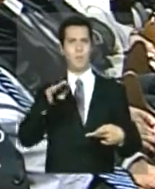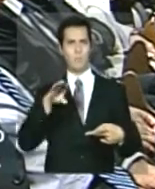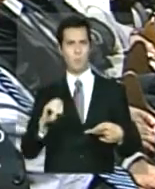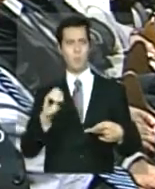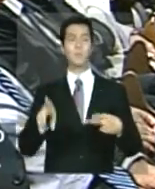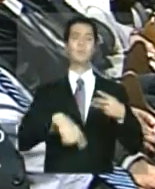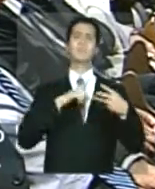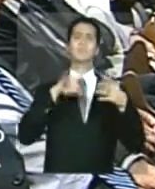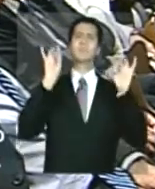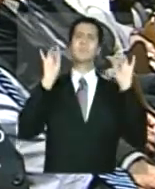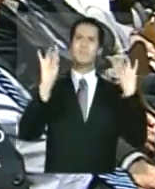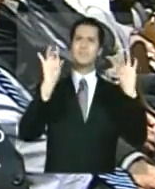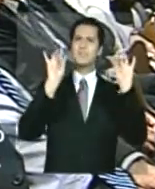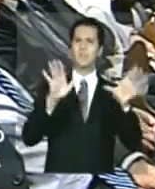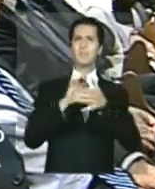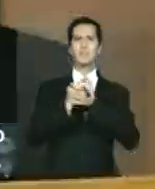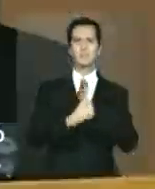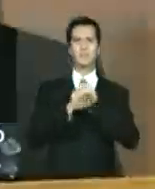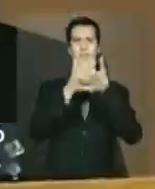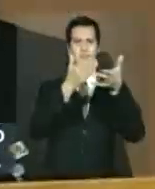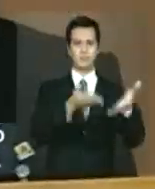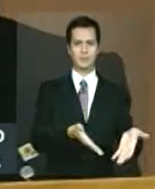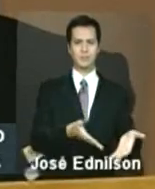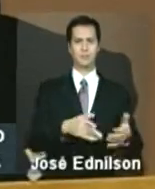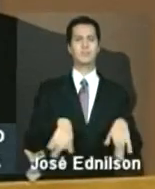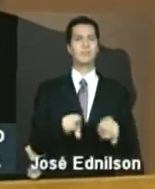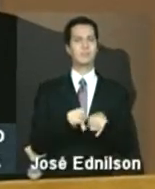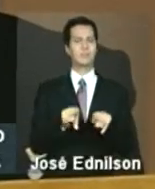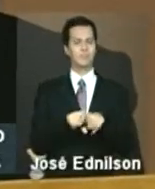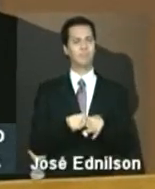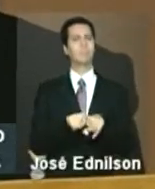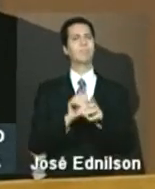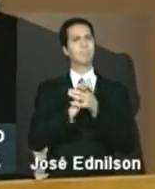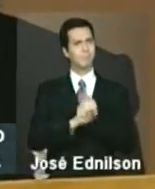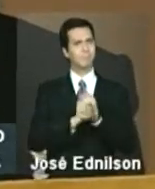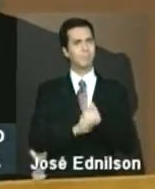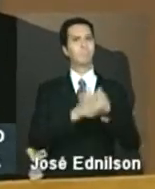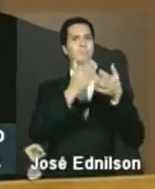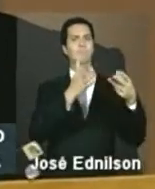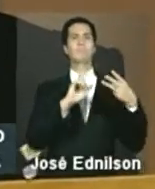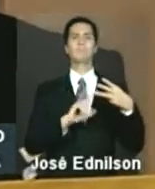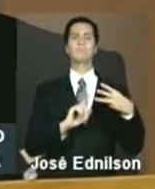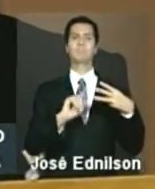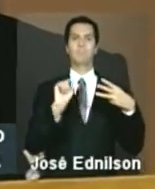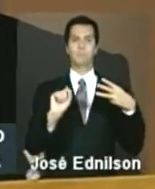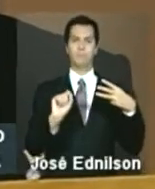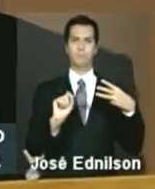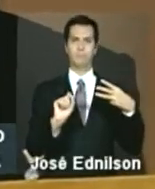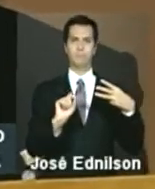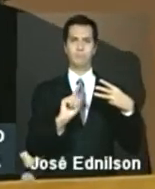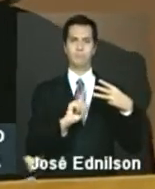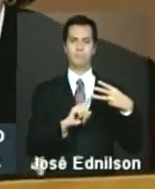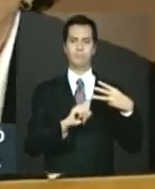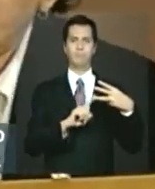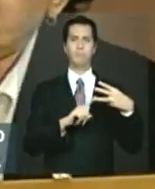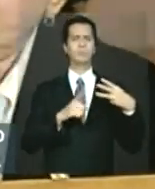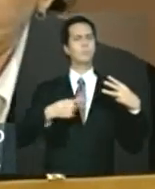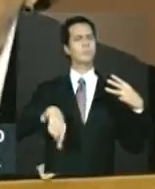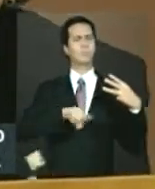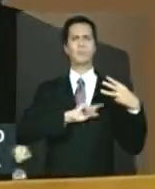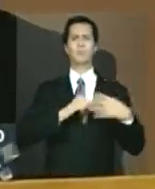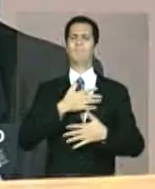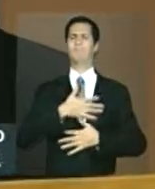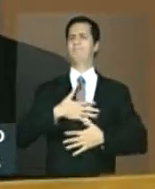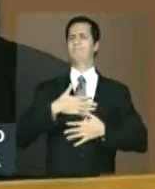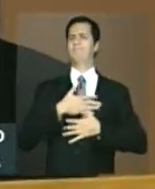em especial eu não poderia deixar de mencionar eh o orgulho da